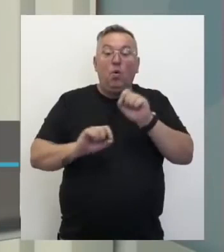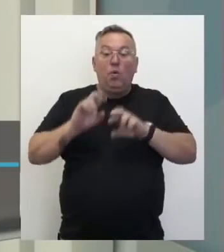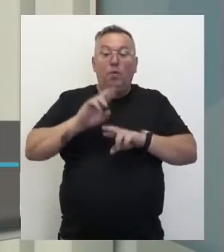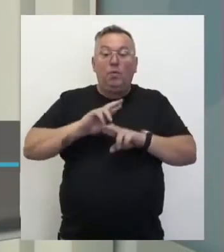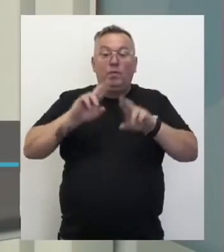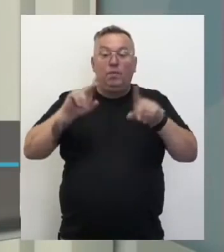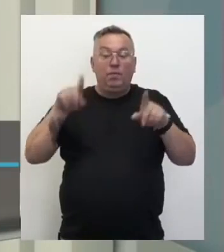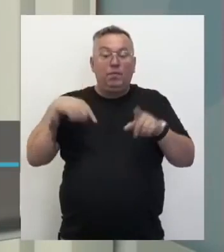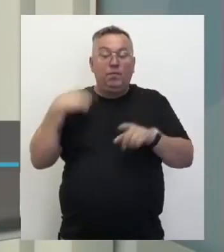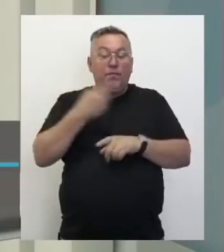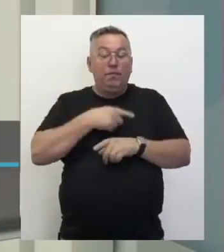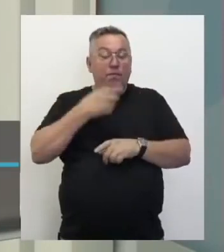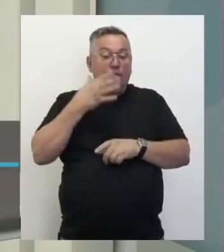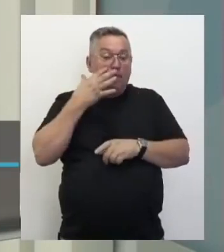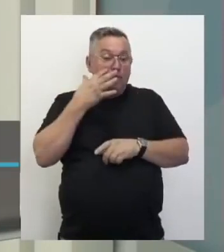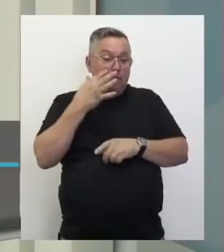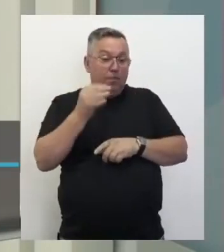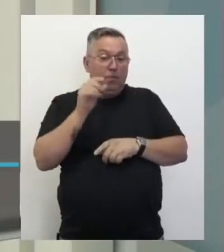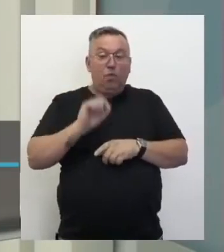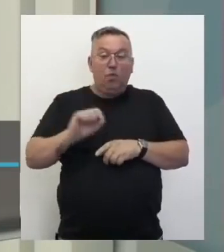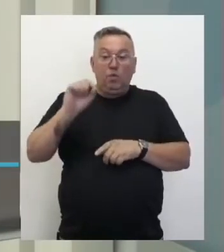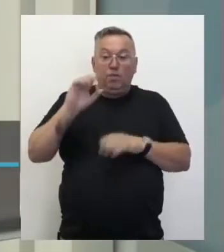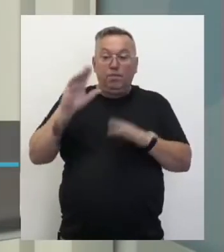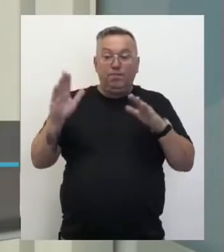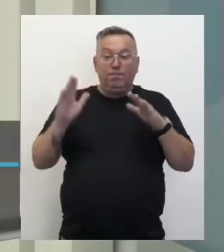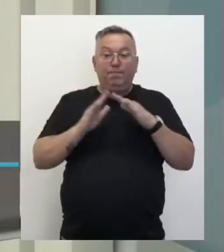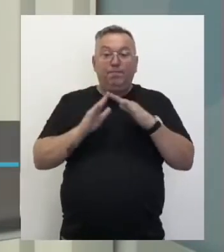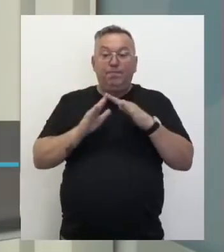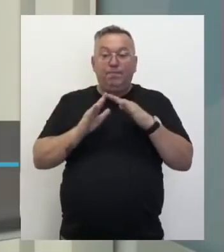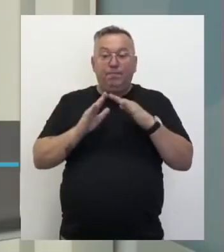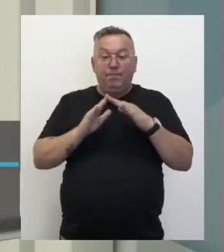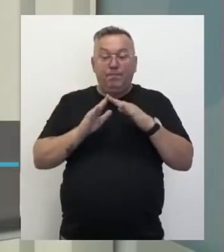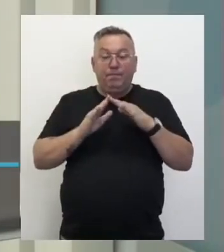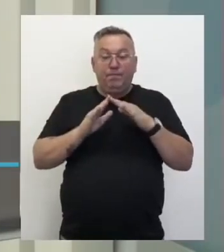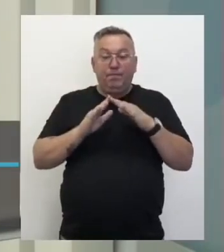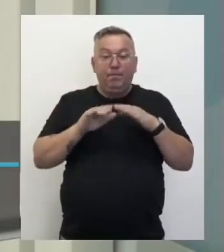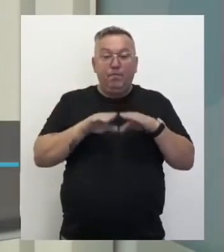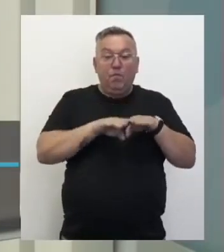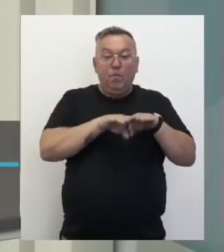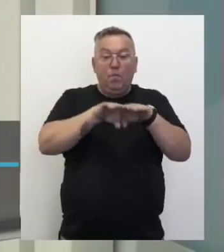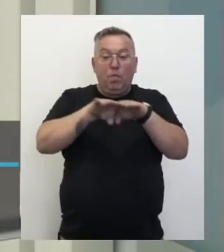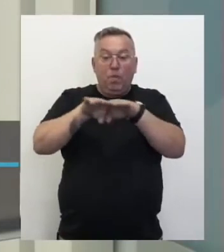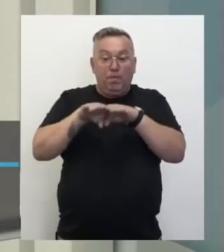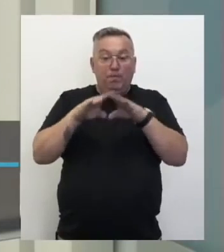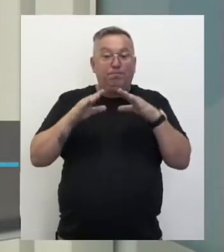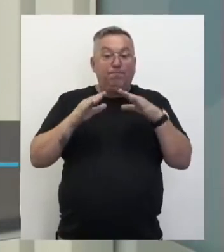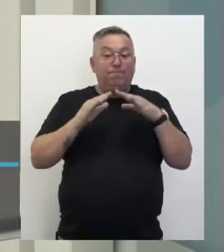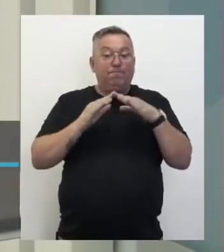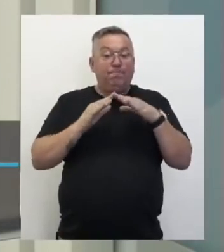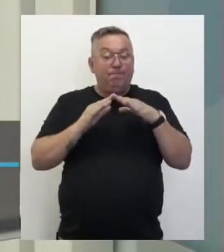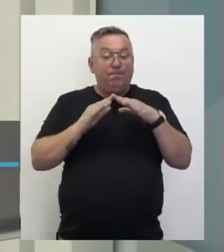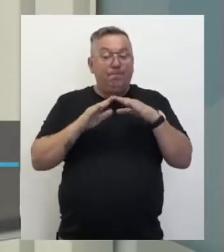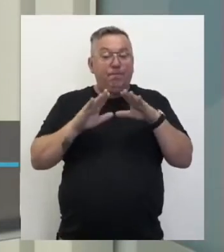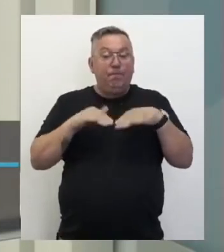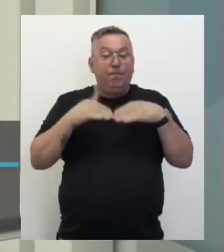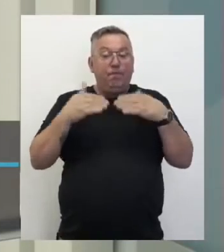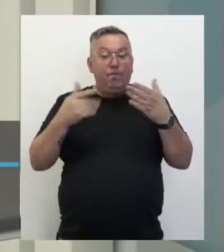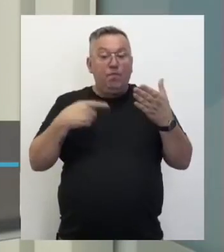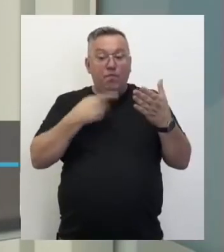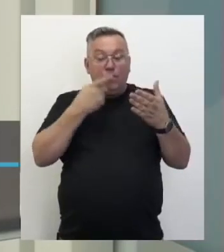que nós observamos da questão da moradia, do padrão habitacional. Então, quando a gente fala